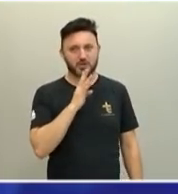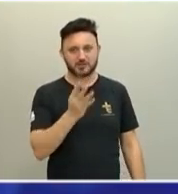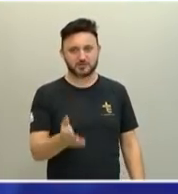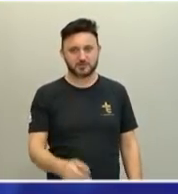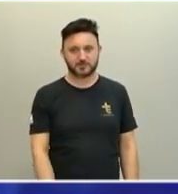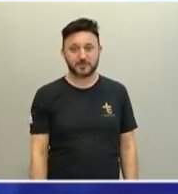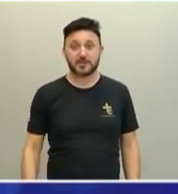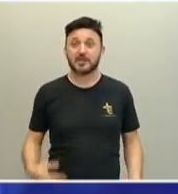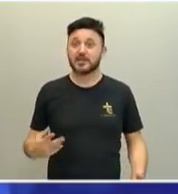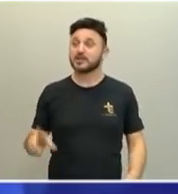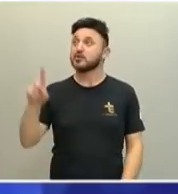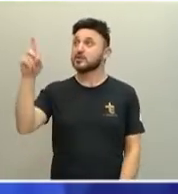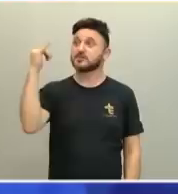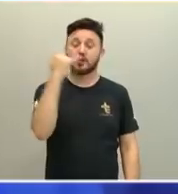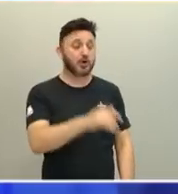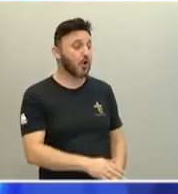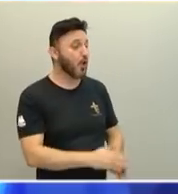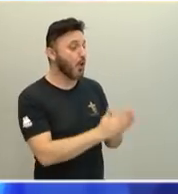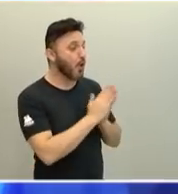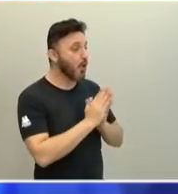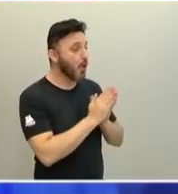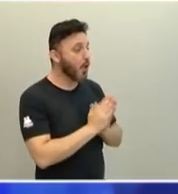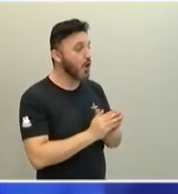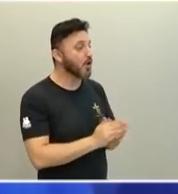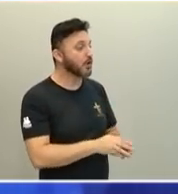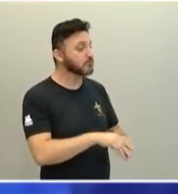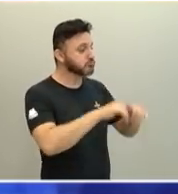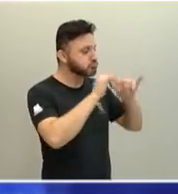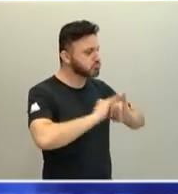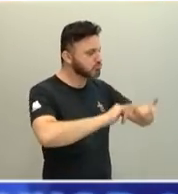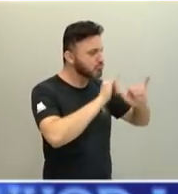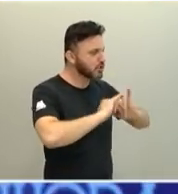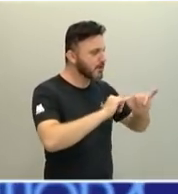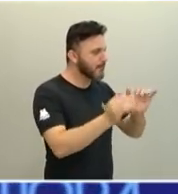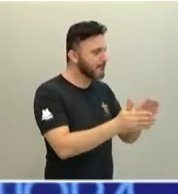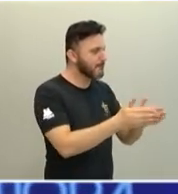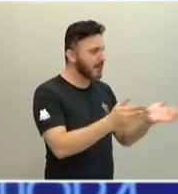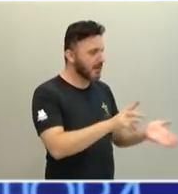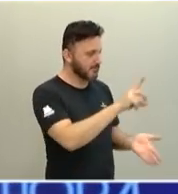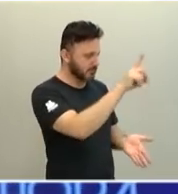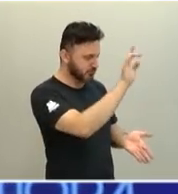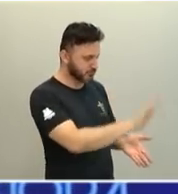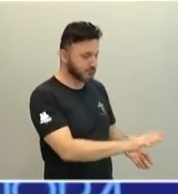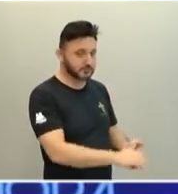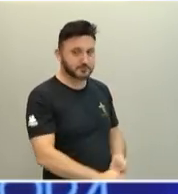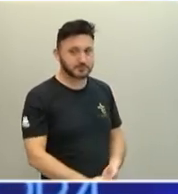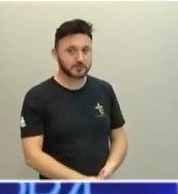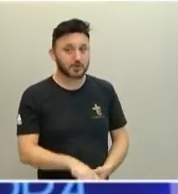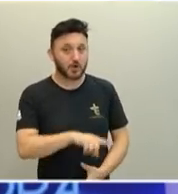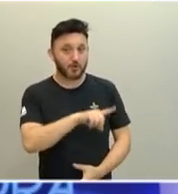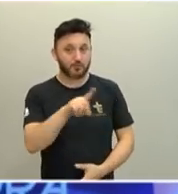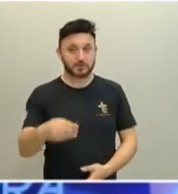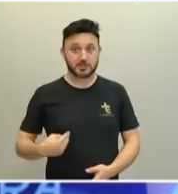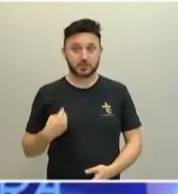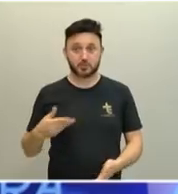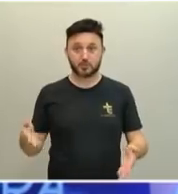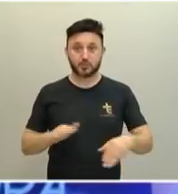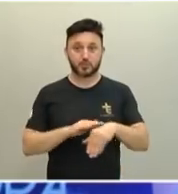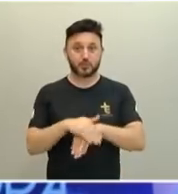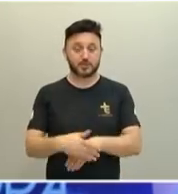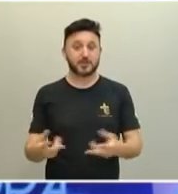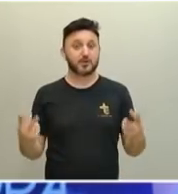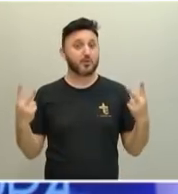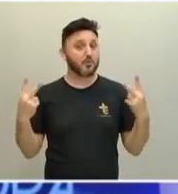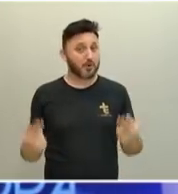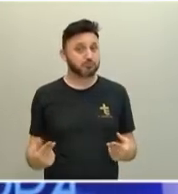sobre os ossos e profetiza uma palavra sobre eles. Espetacular. Você que está em casa nesta noite tem que fazer essa experiência.